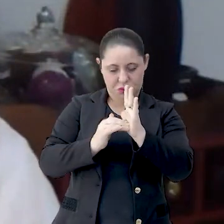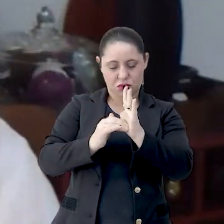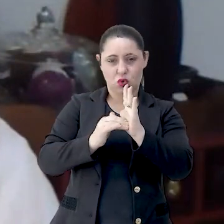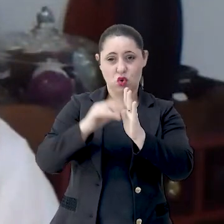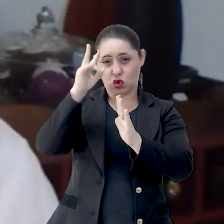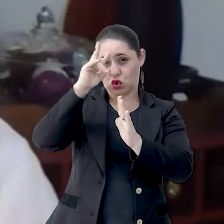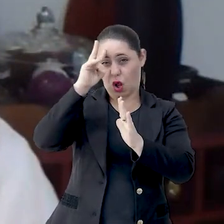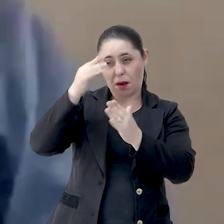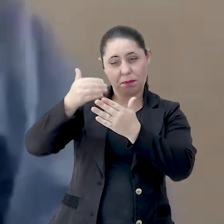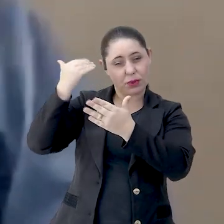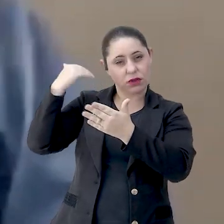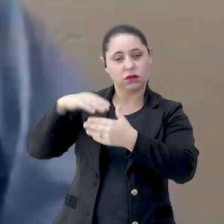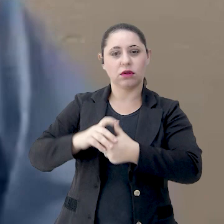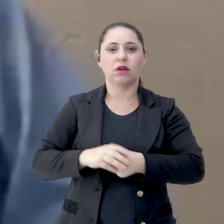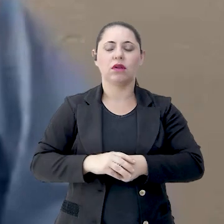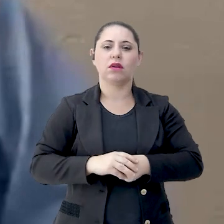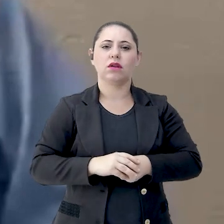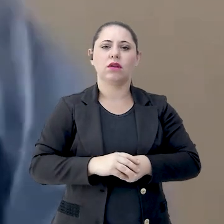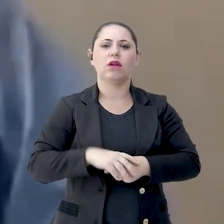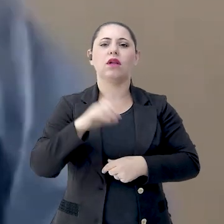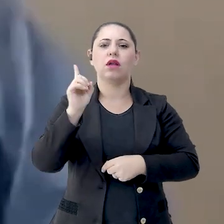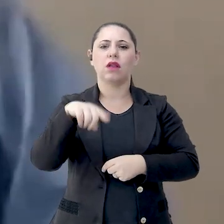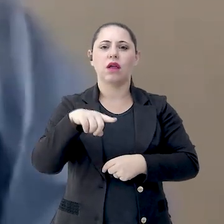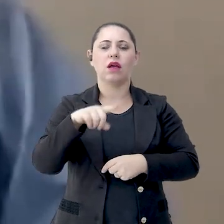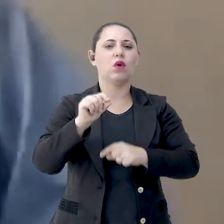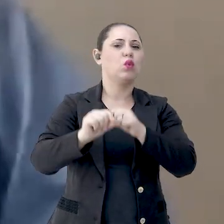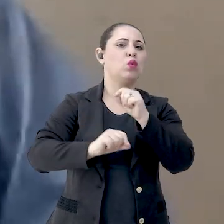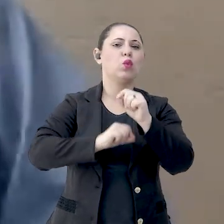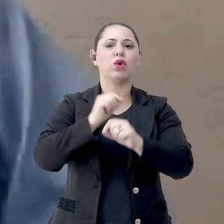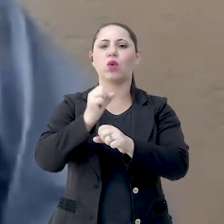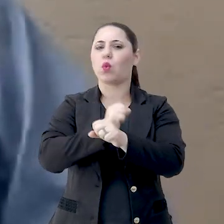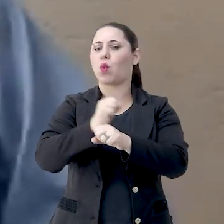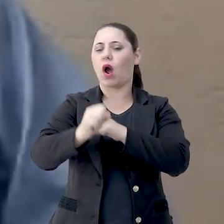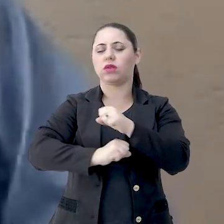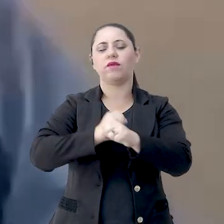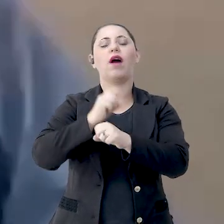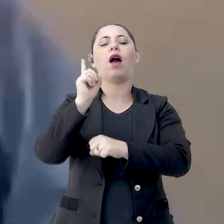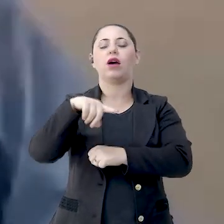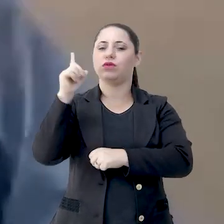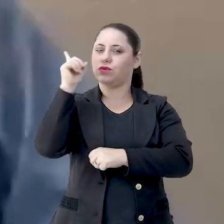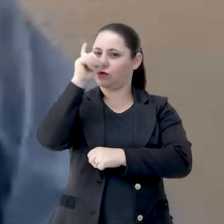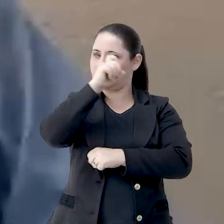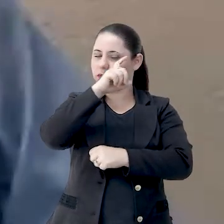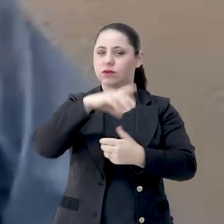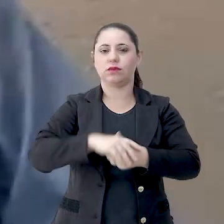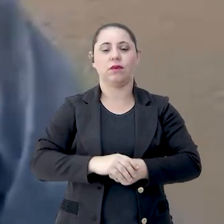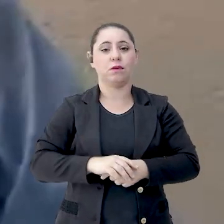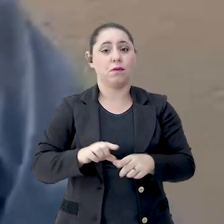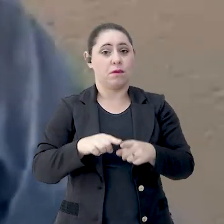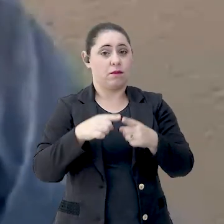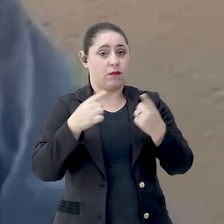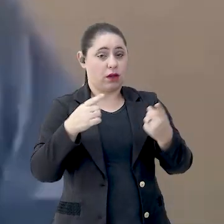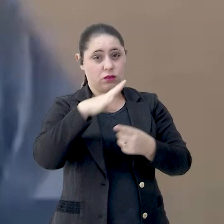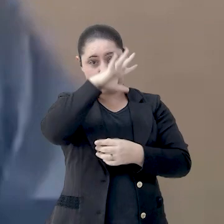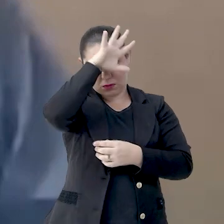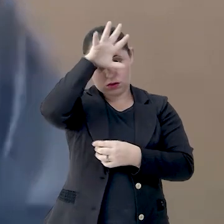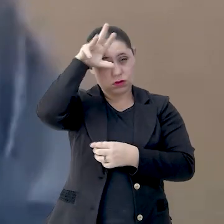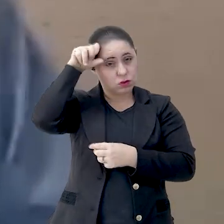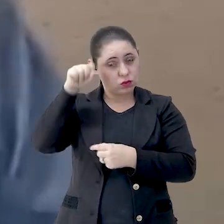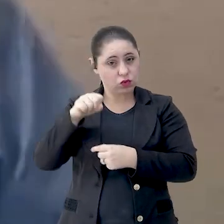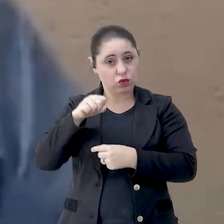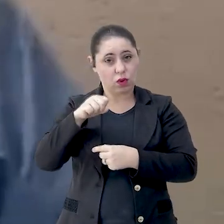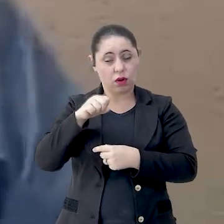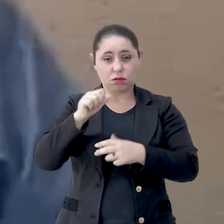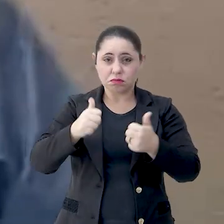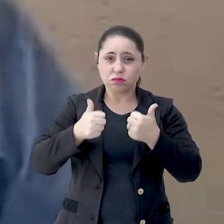mais baixo da história, né? Os novos gestores têm que entender que o ano que vem vai ser um ano muito difícil. Apesar que o Mato Grosso do